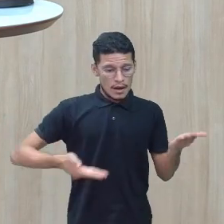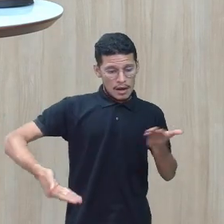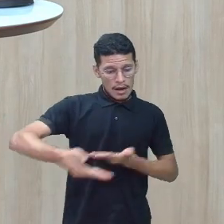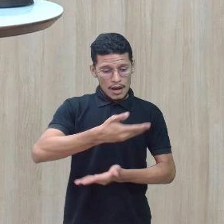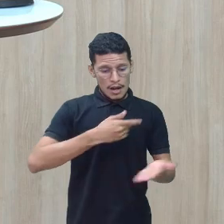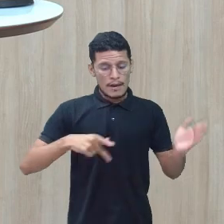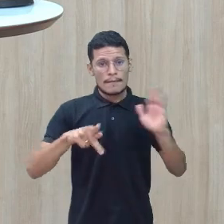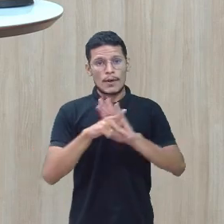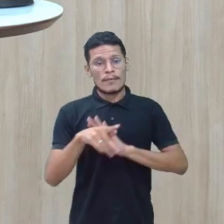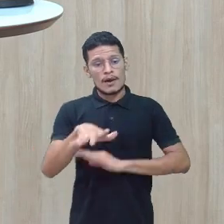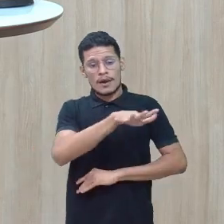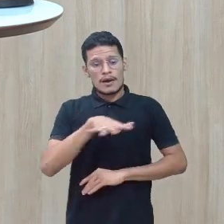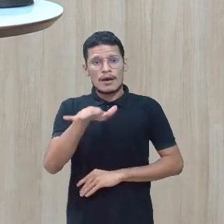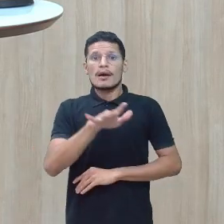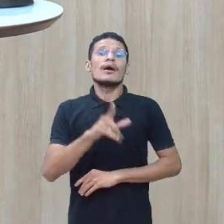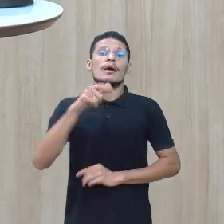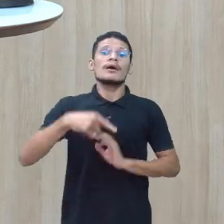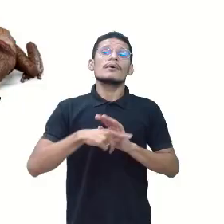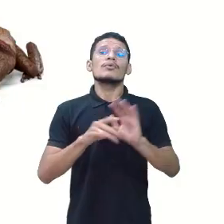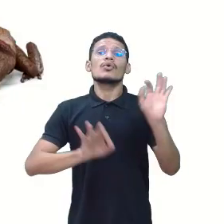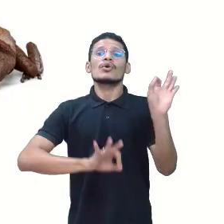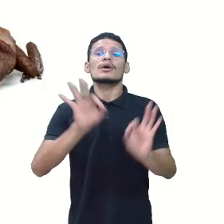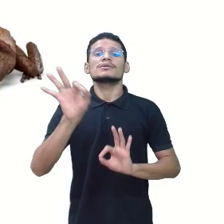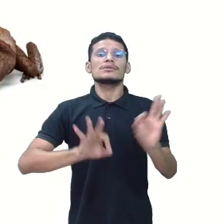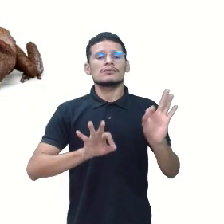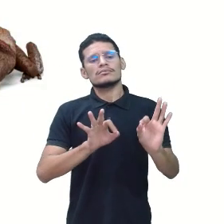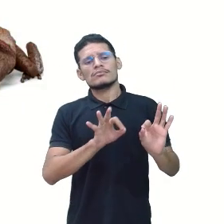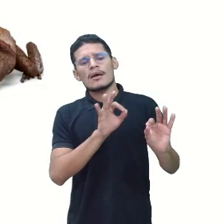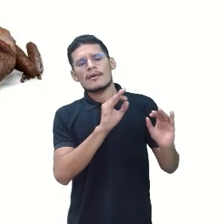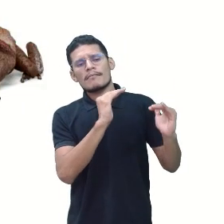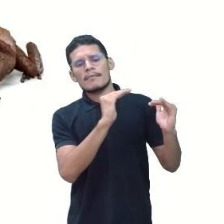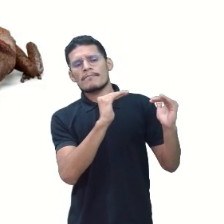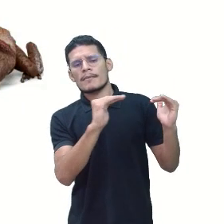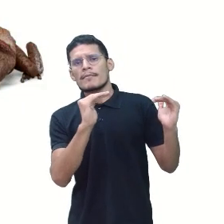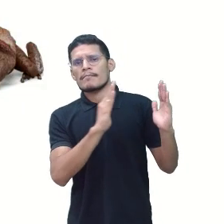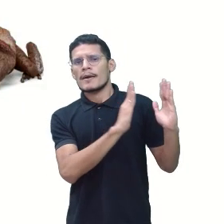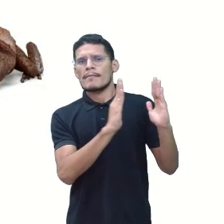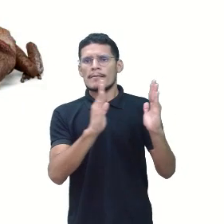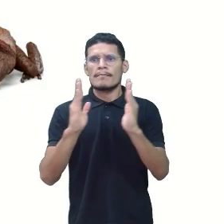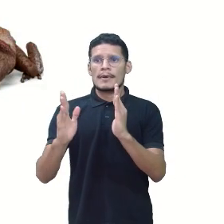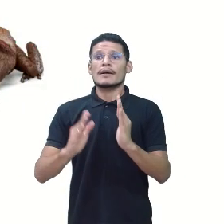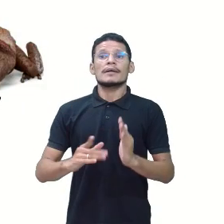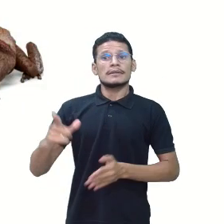ambiente. É uma sequência de organismos em que um